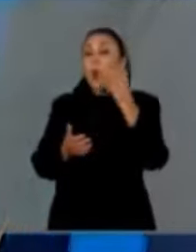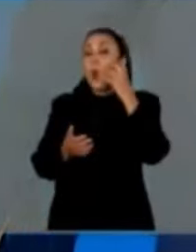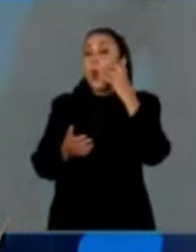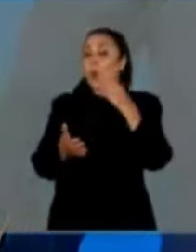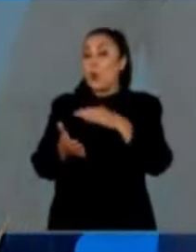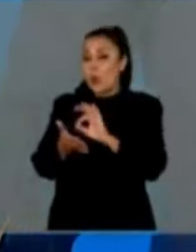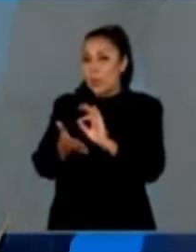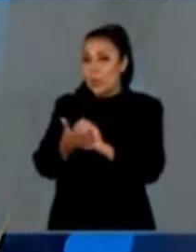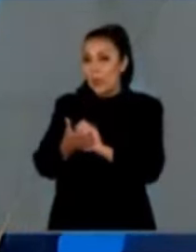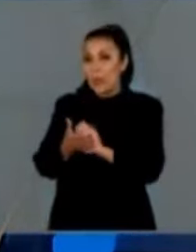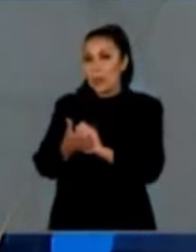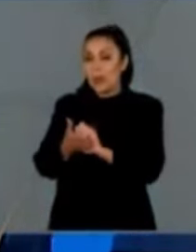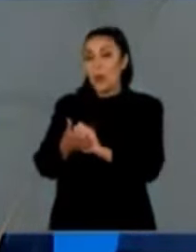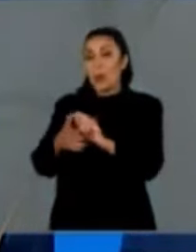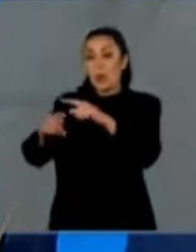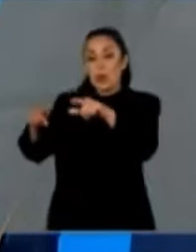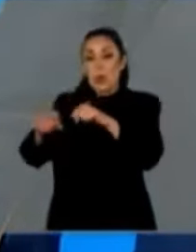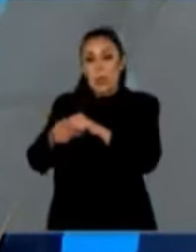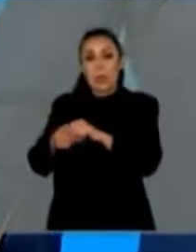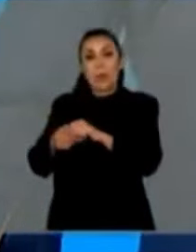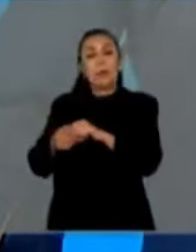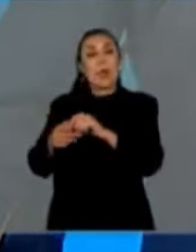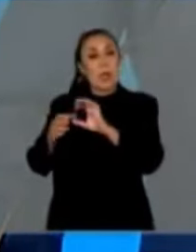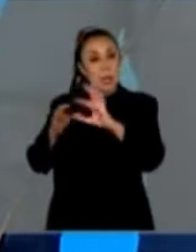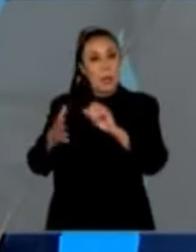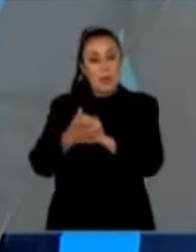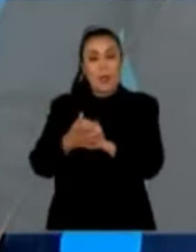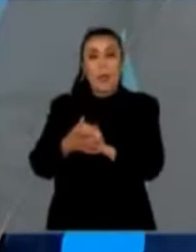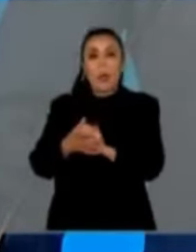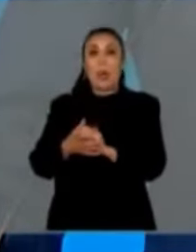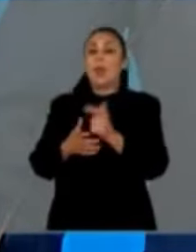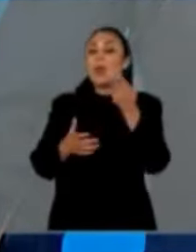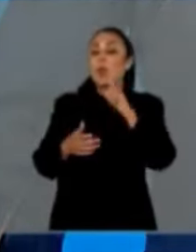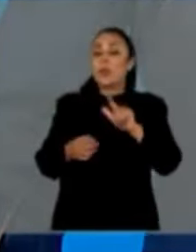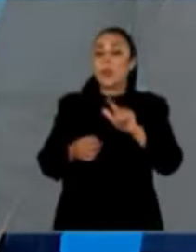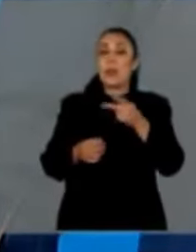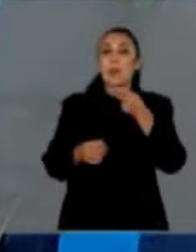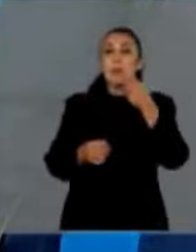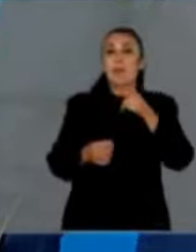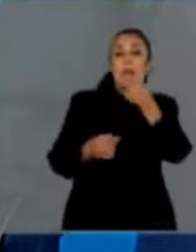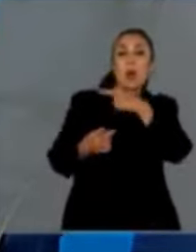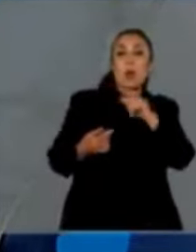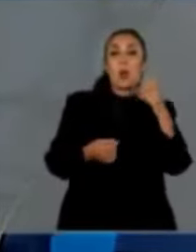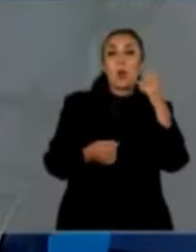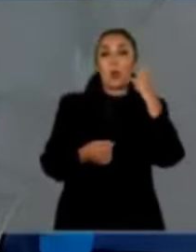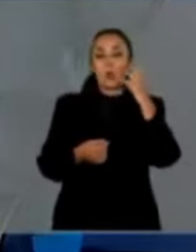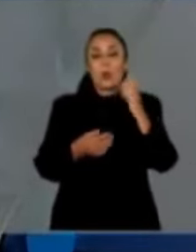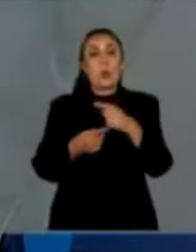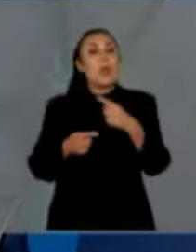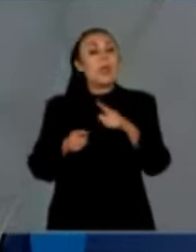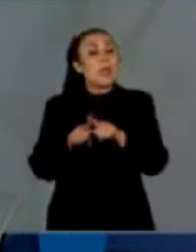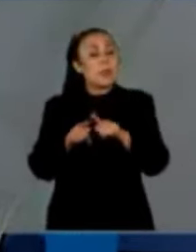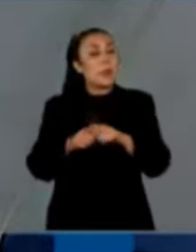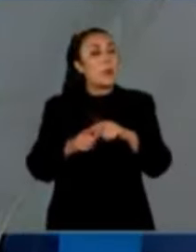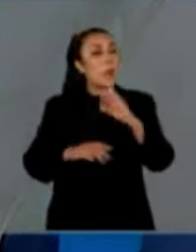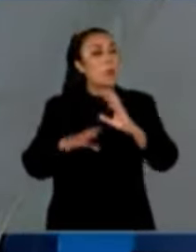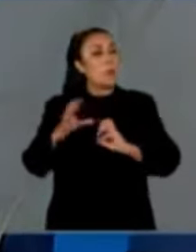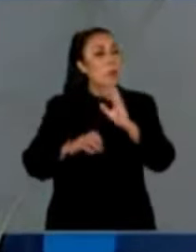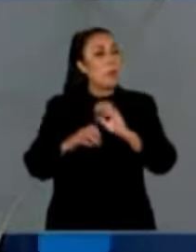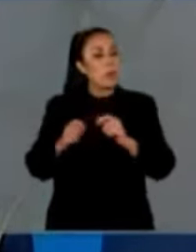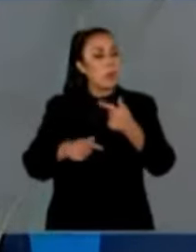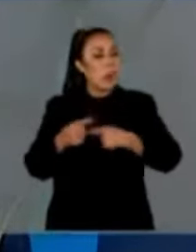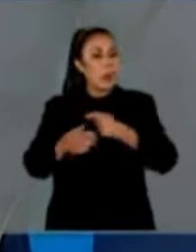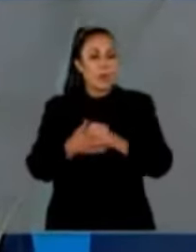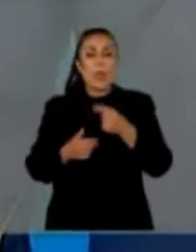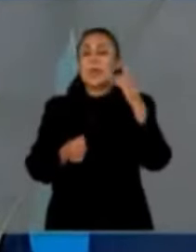desapropriação e o Ricardo Nunes mais uma vez traiu a memória do Bruno Covas e por briga polí porque sabia que eu seria adversário Dele quem é